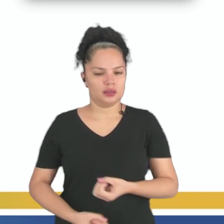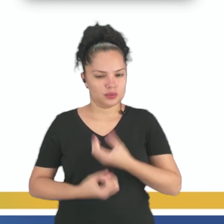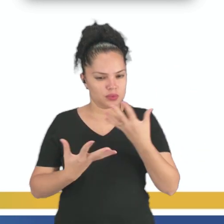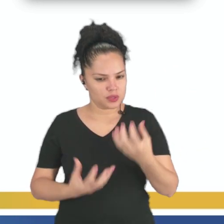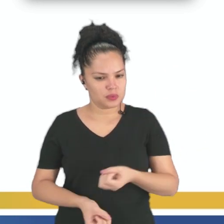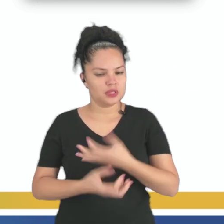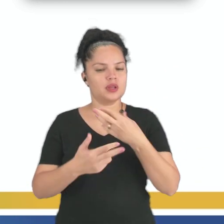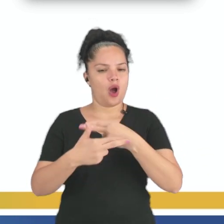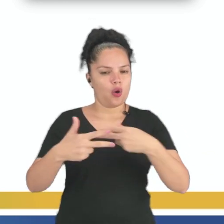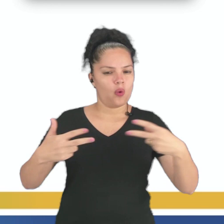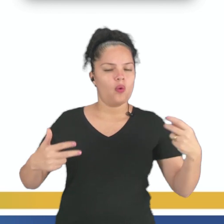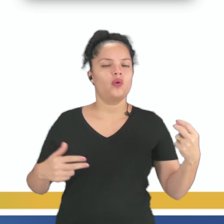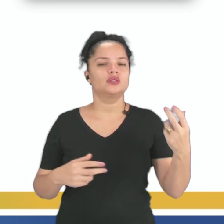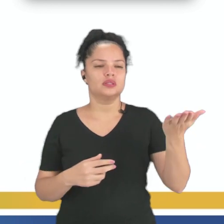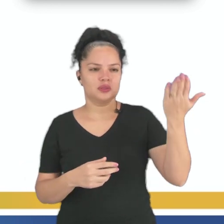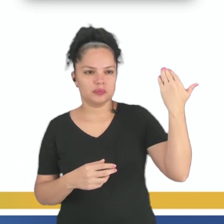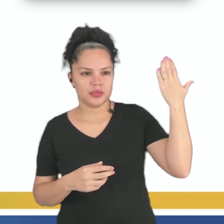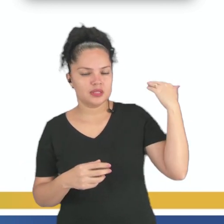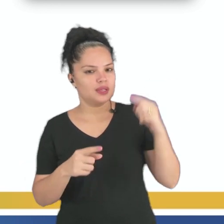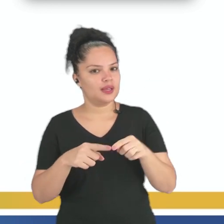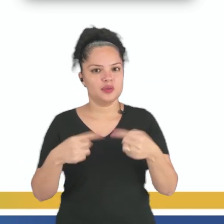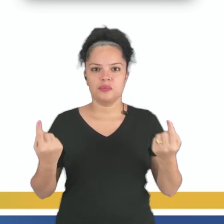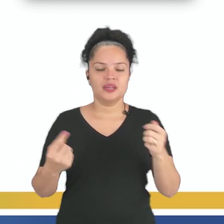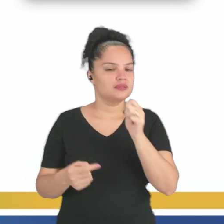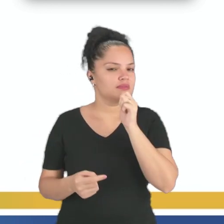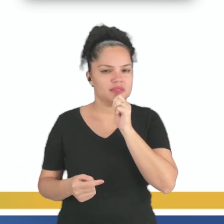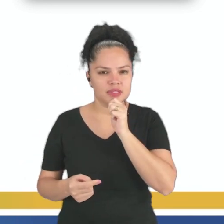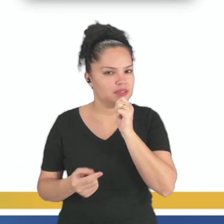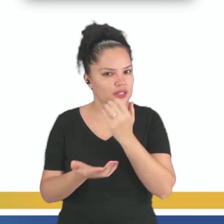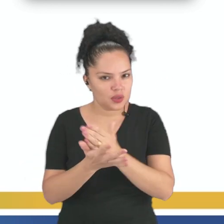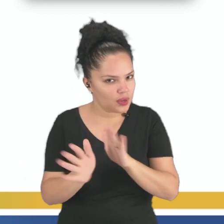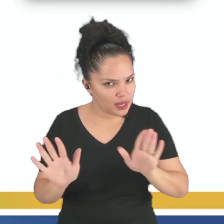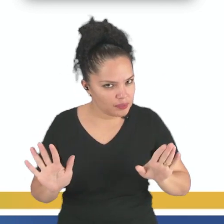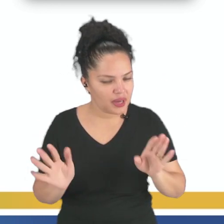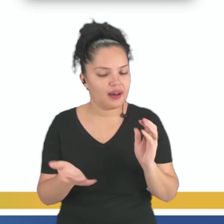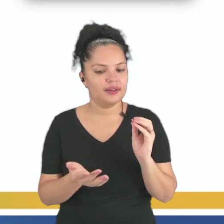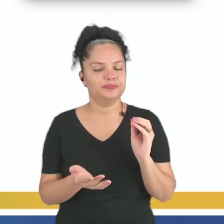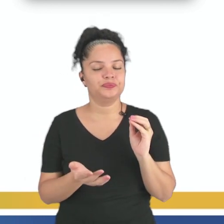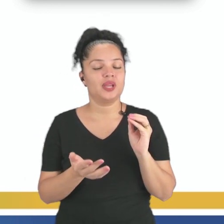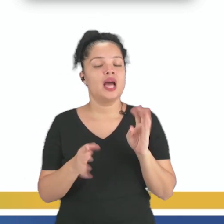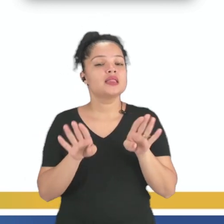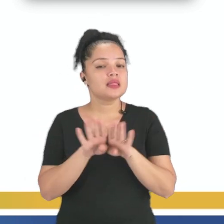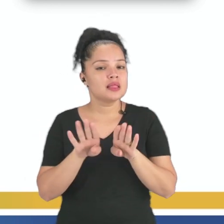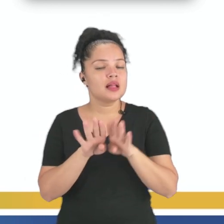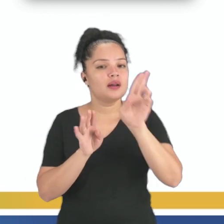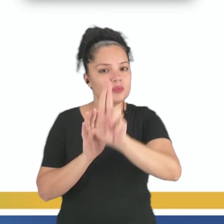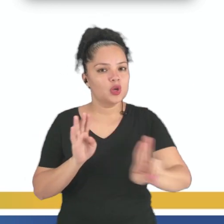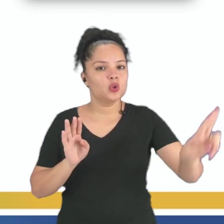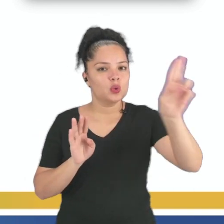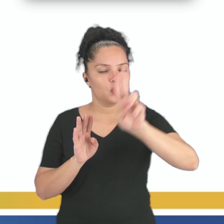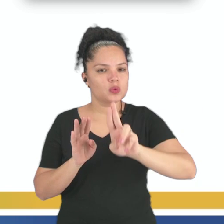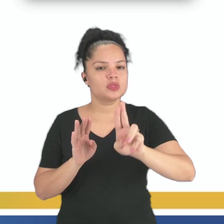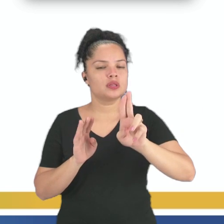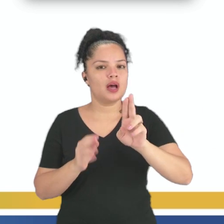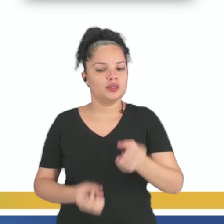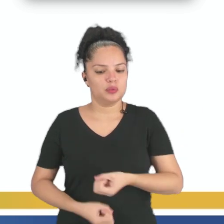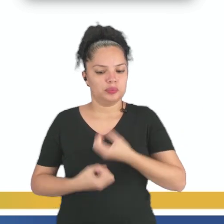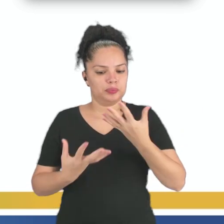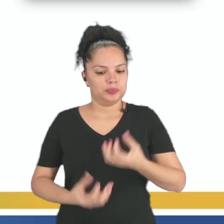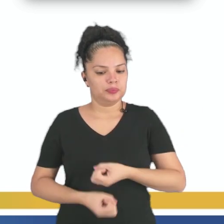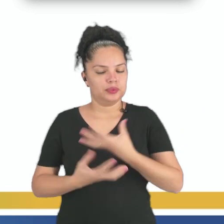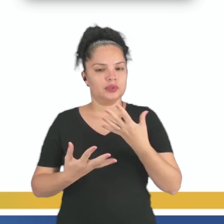fato passado, mas não completamente terminado. É também usado para expressar uma ação